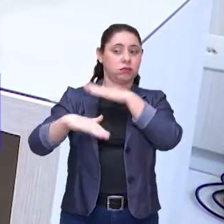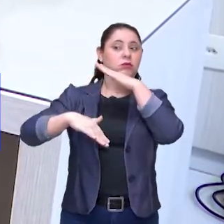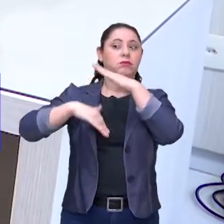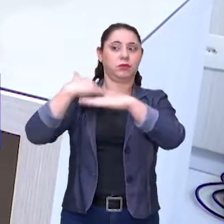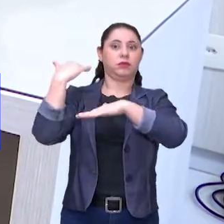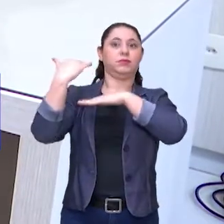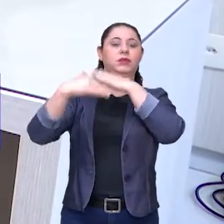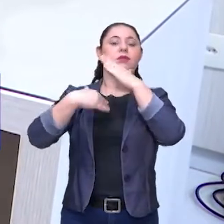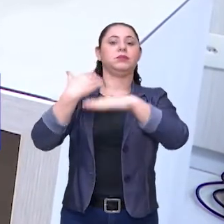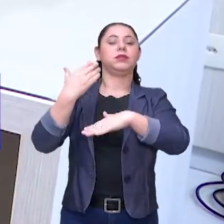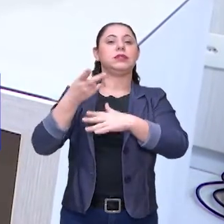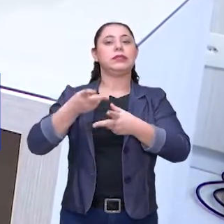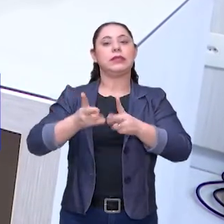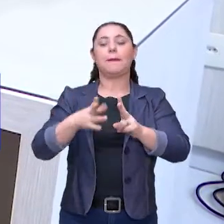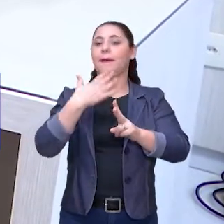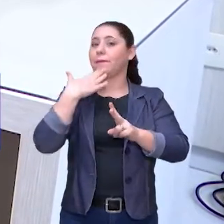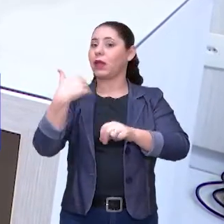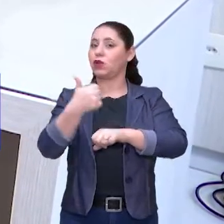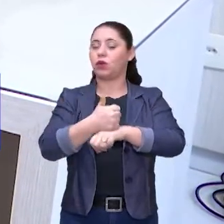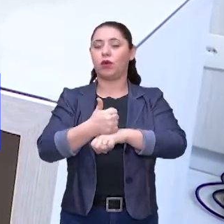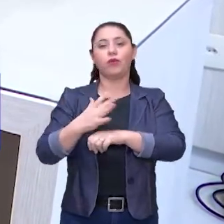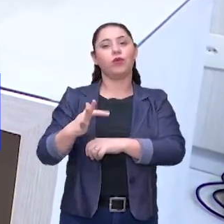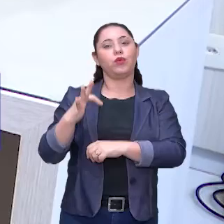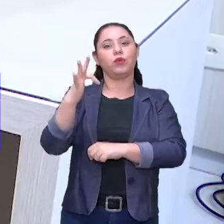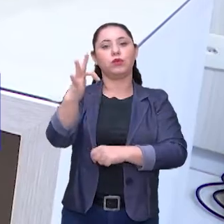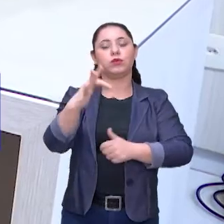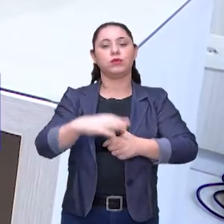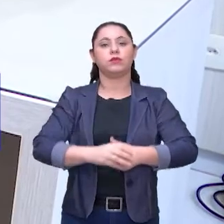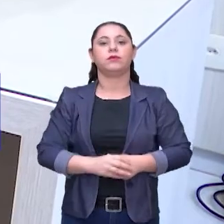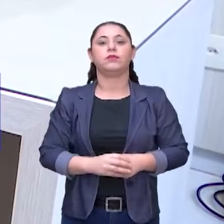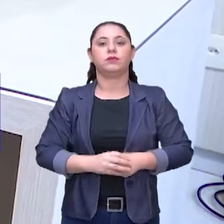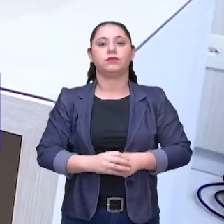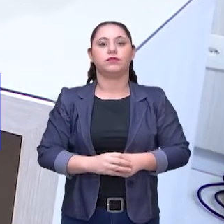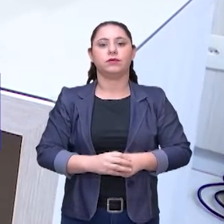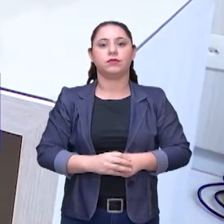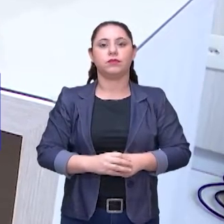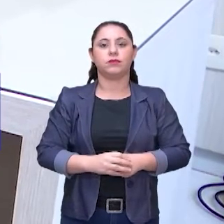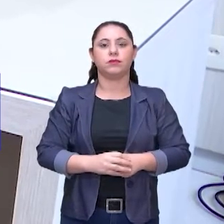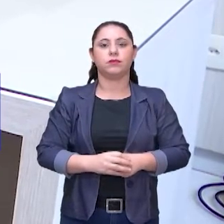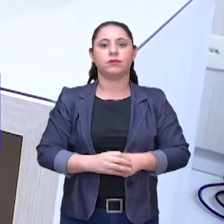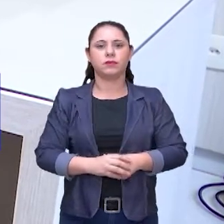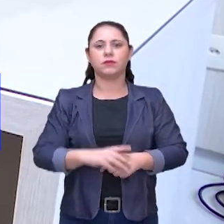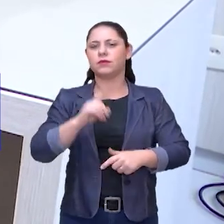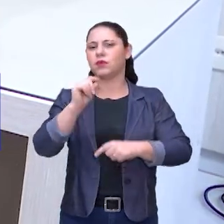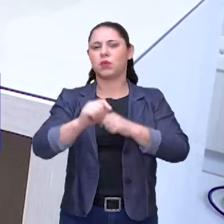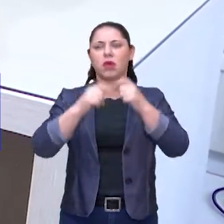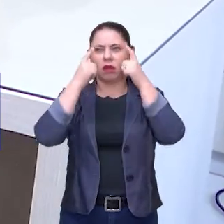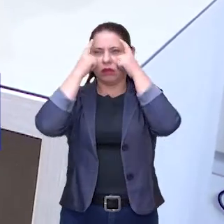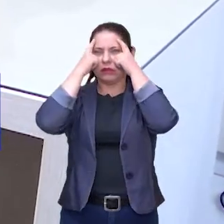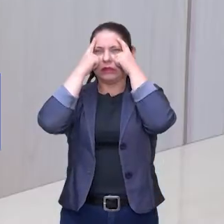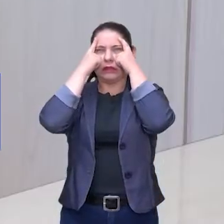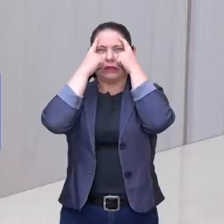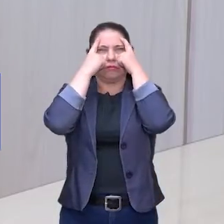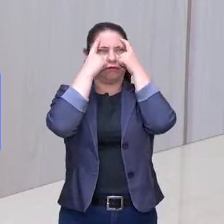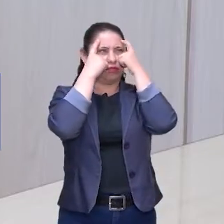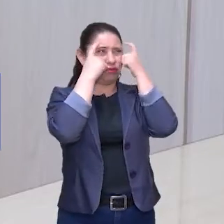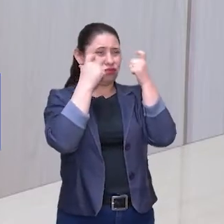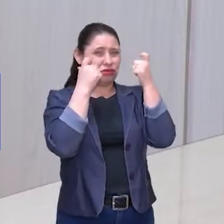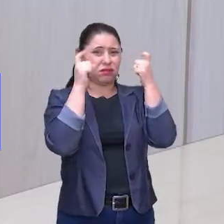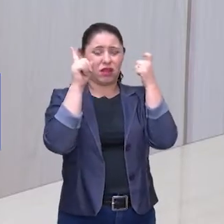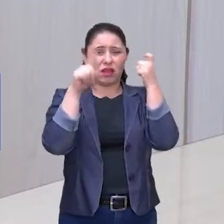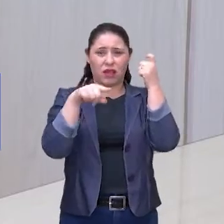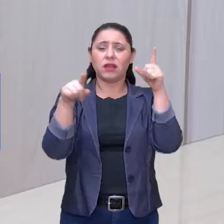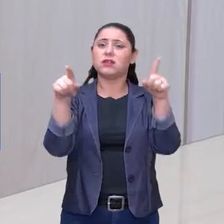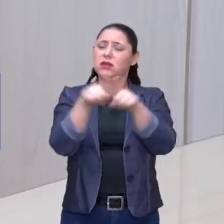né? São as primeiras que foram aparecendo. E cada vez a tendência mais é aparecer outras melhores, entendeu? O